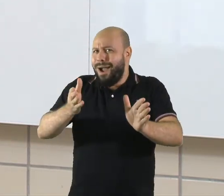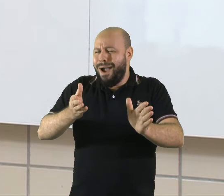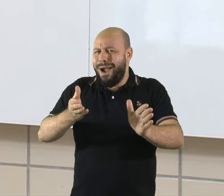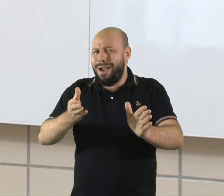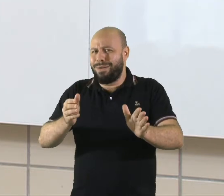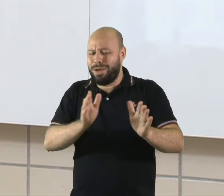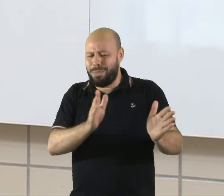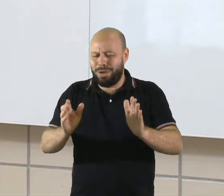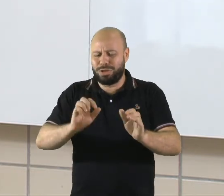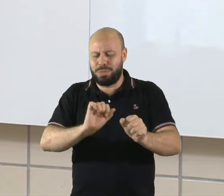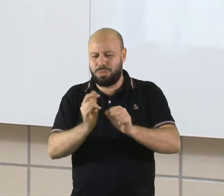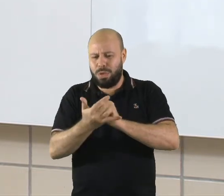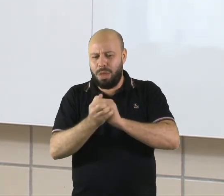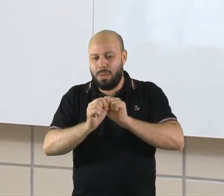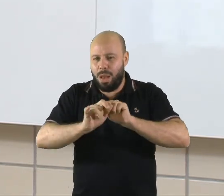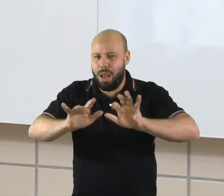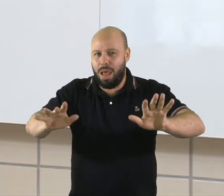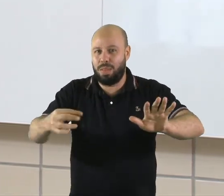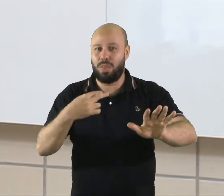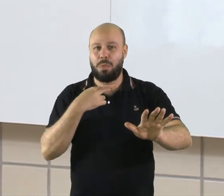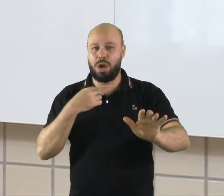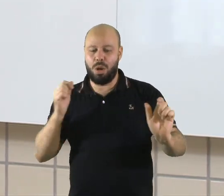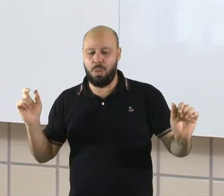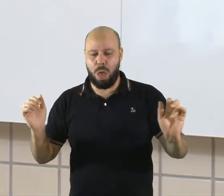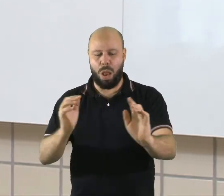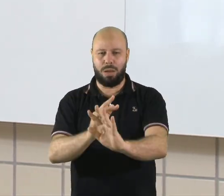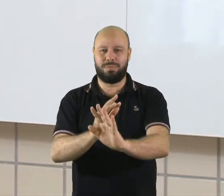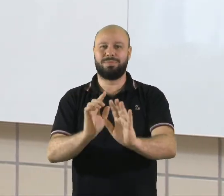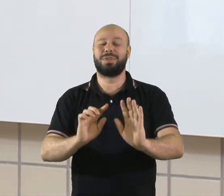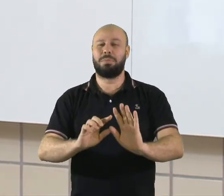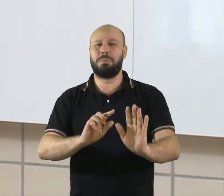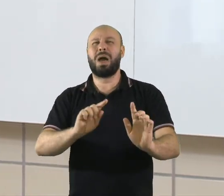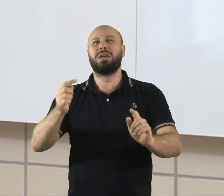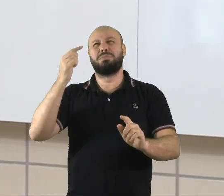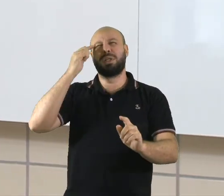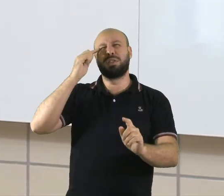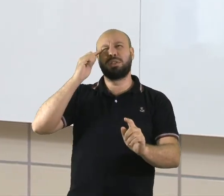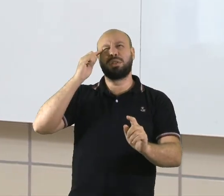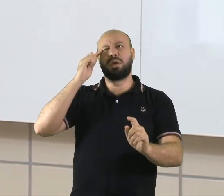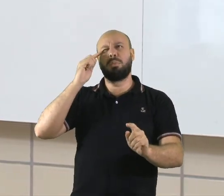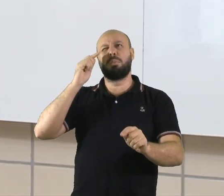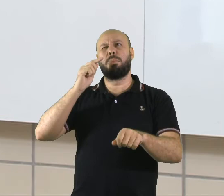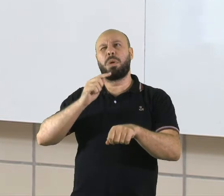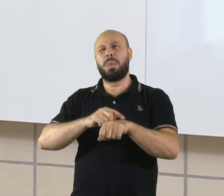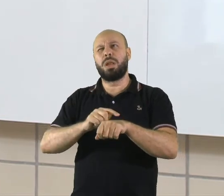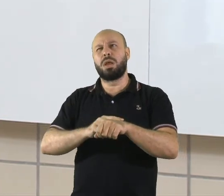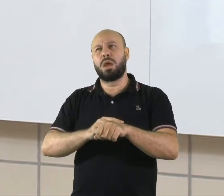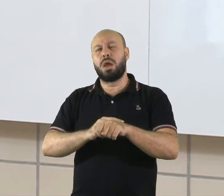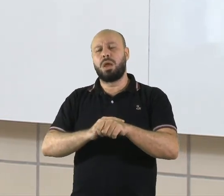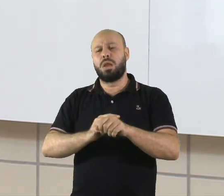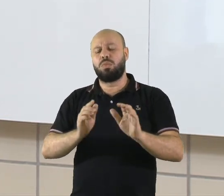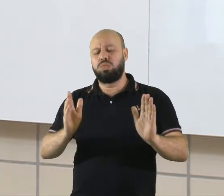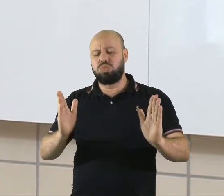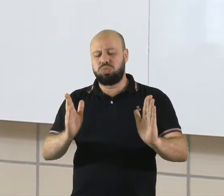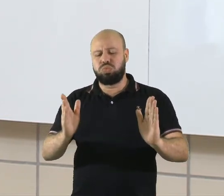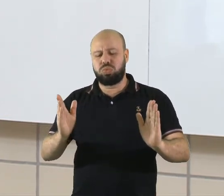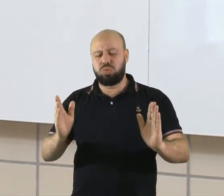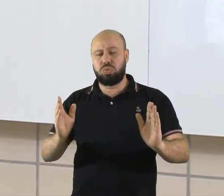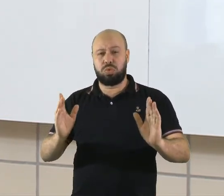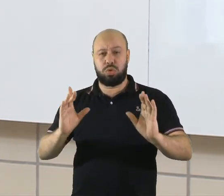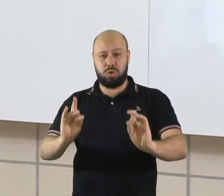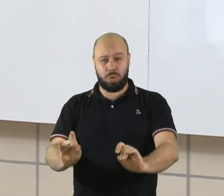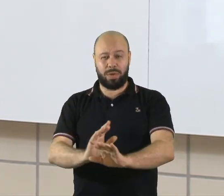aglomerar, mas você já pode ir pensando, quando essa pandemia acabar, eu vou fazer um convite para os meus amigos, para